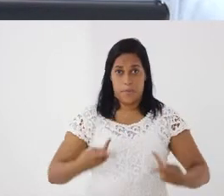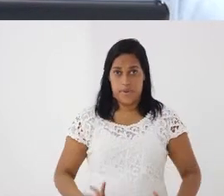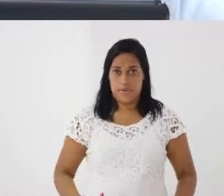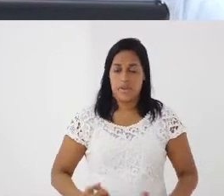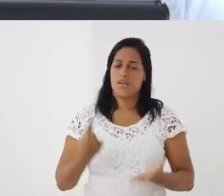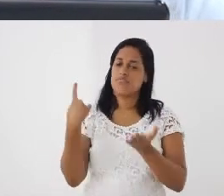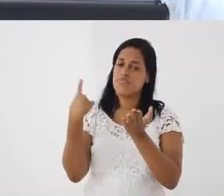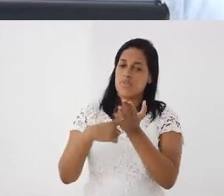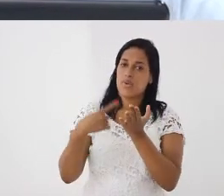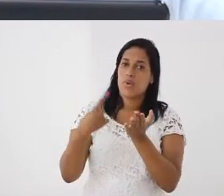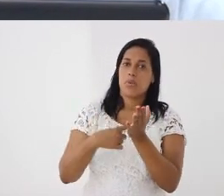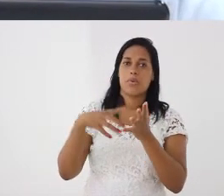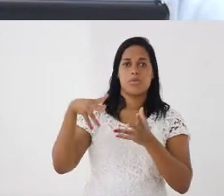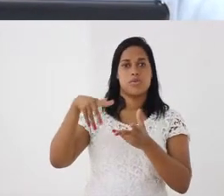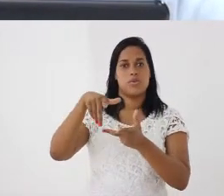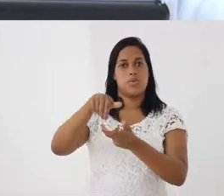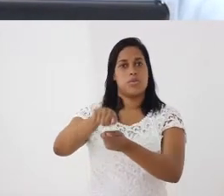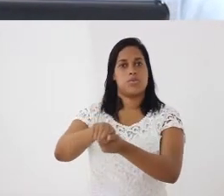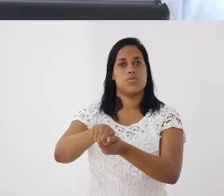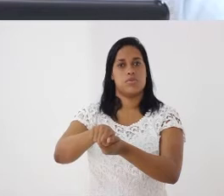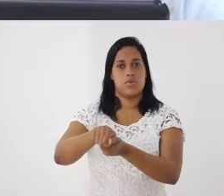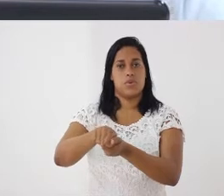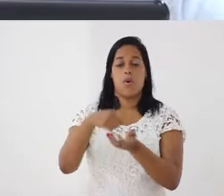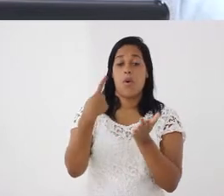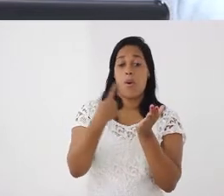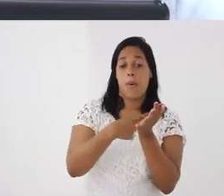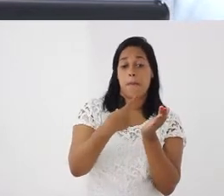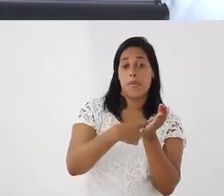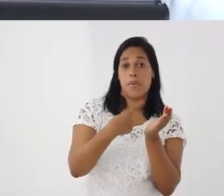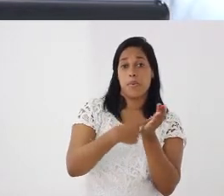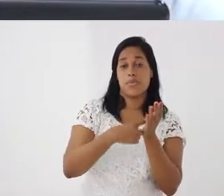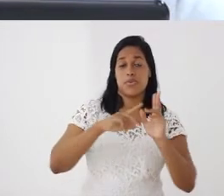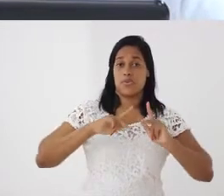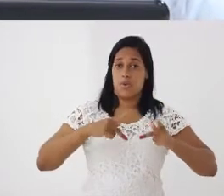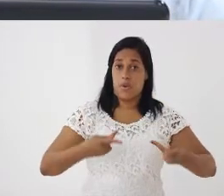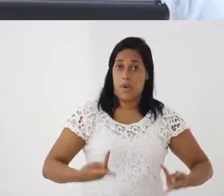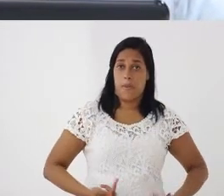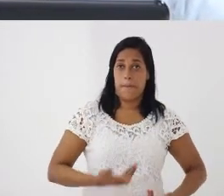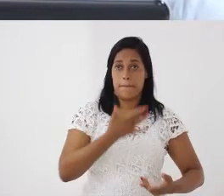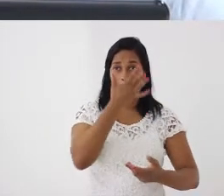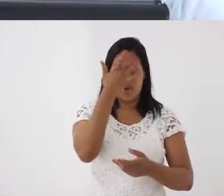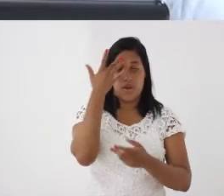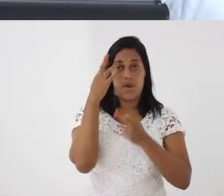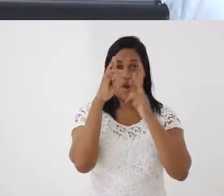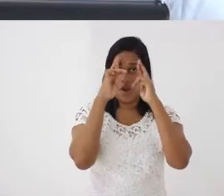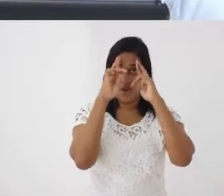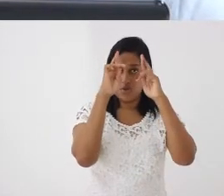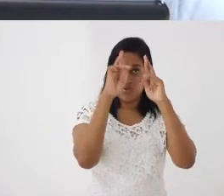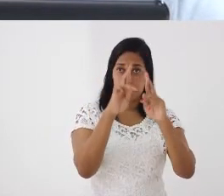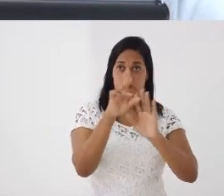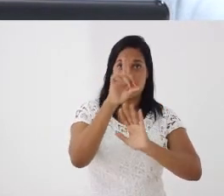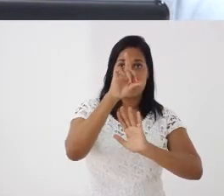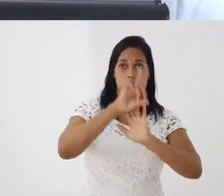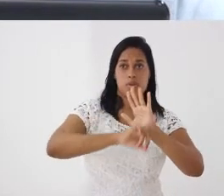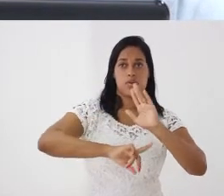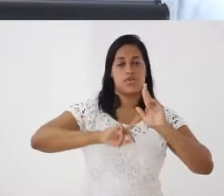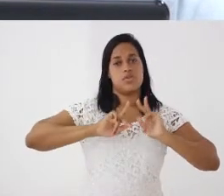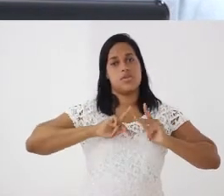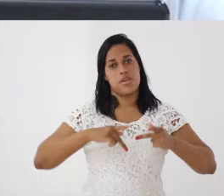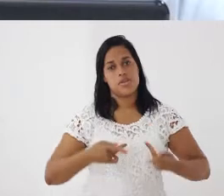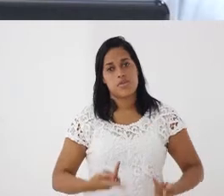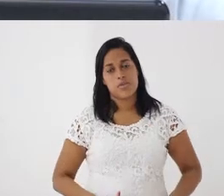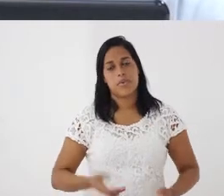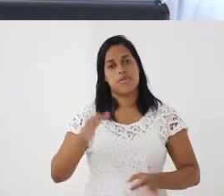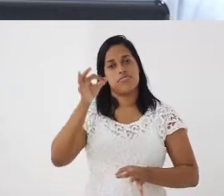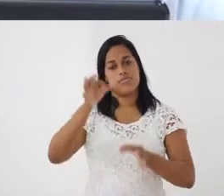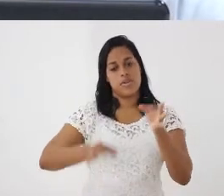e o compromisso com o planeta. O compromisso com a humanidade no que se refere ao respeito dos direitos humanos,